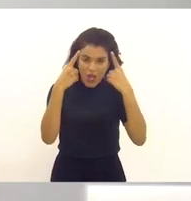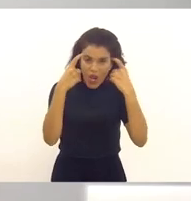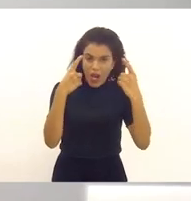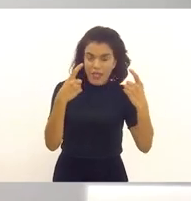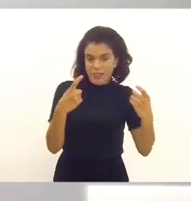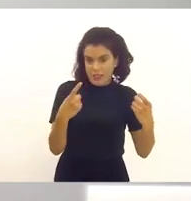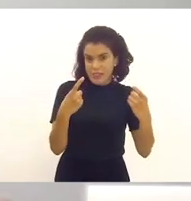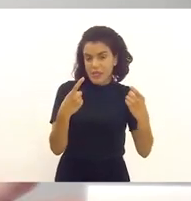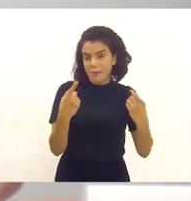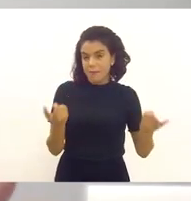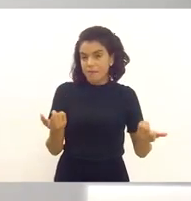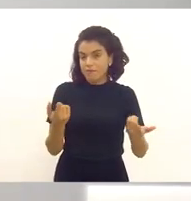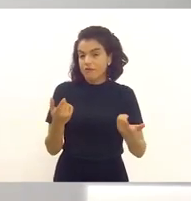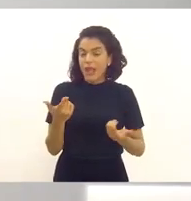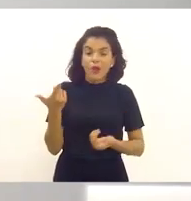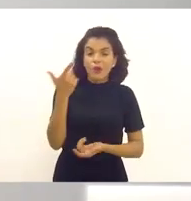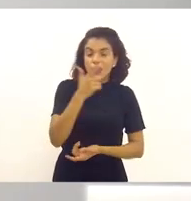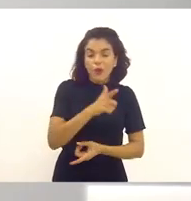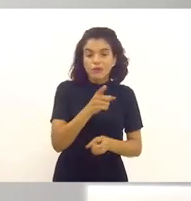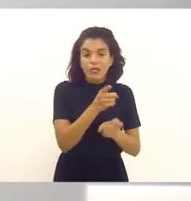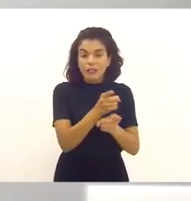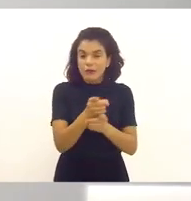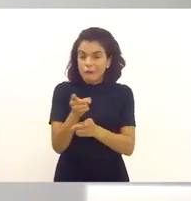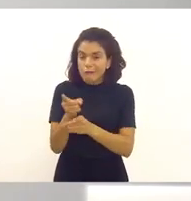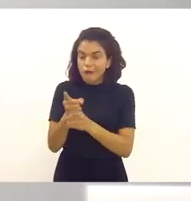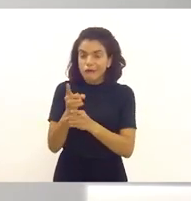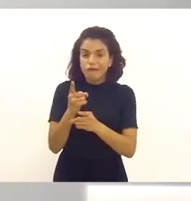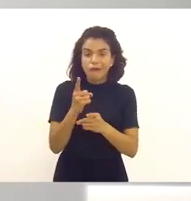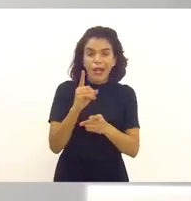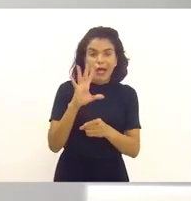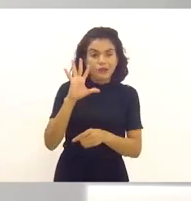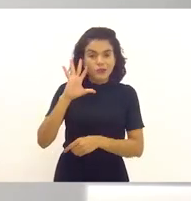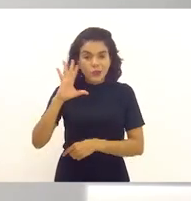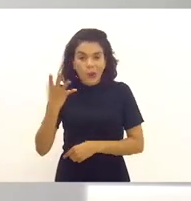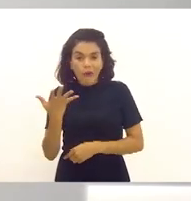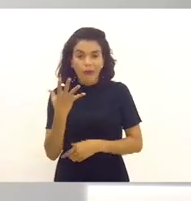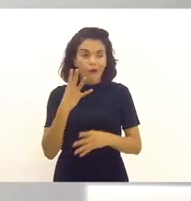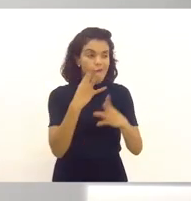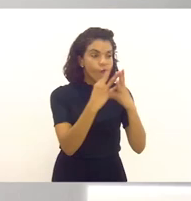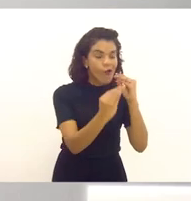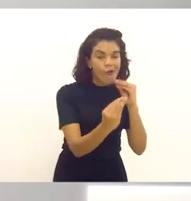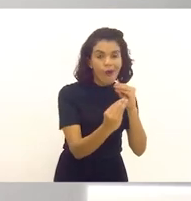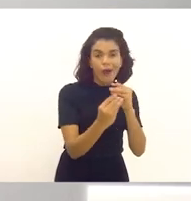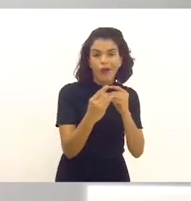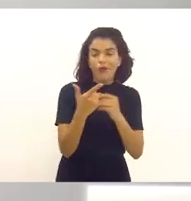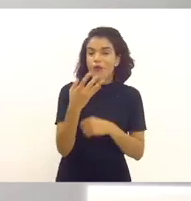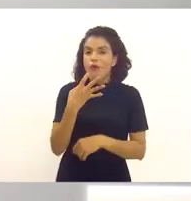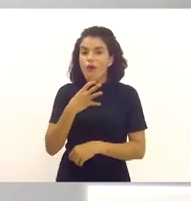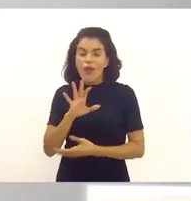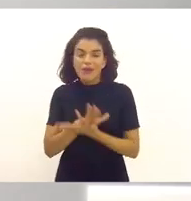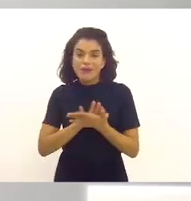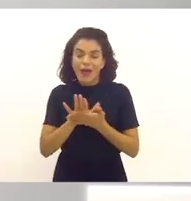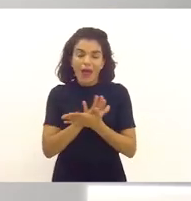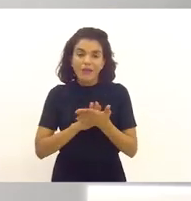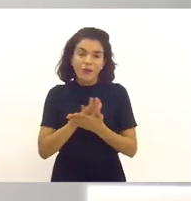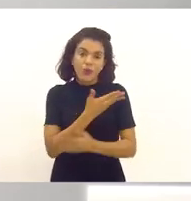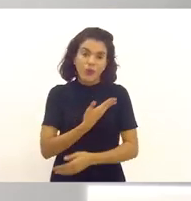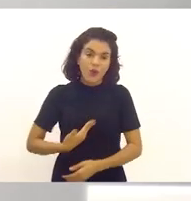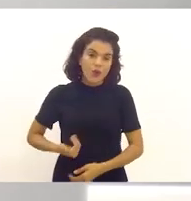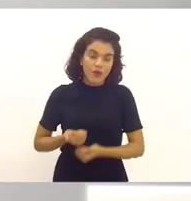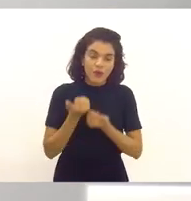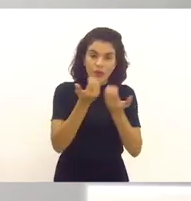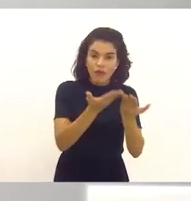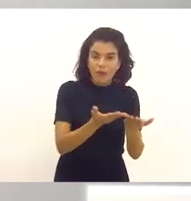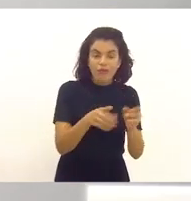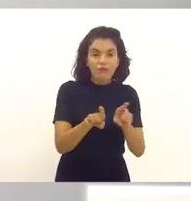qual muitas vezes elas não encontram uma uma saída um refúgio não conhecem os aparatos que o estado oferece ou